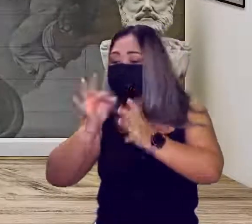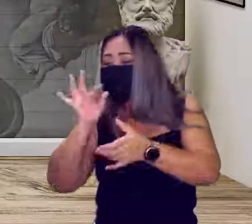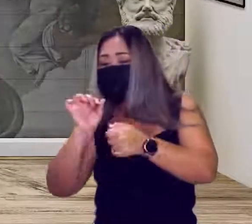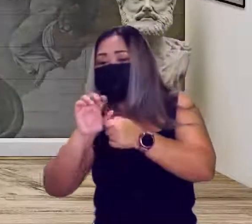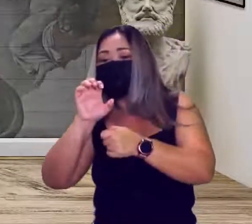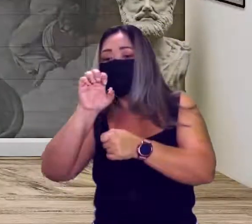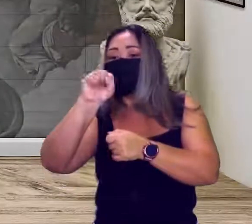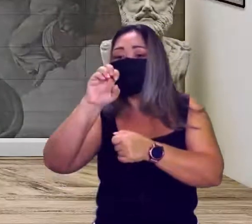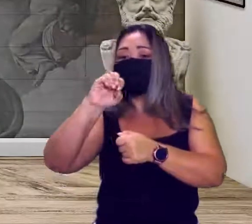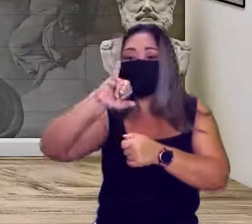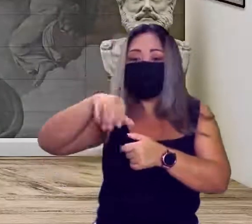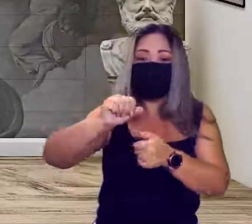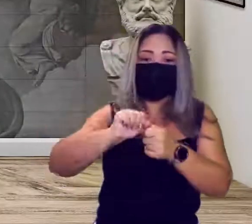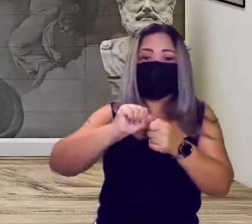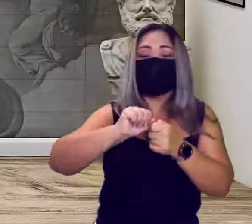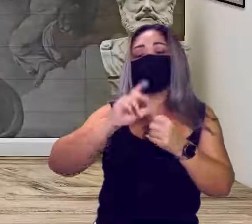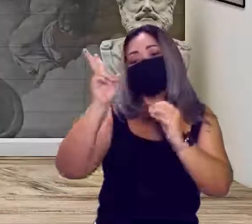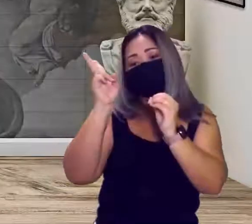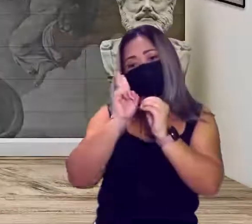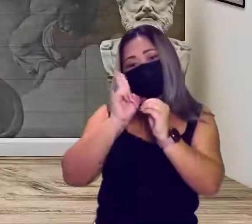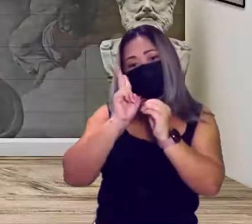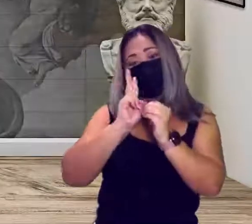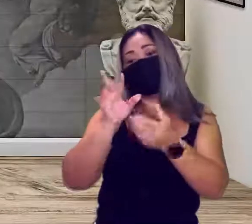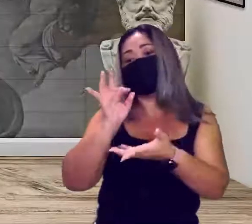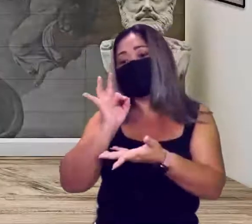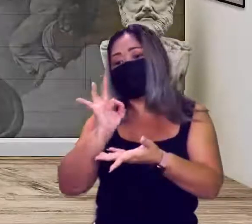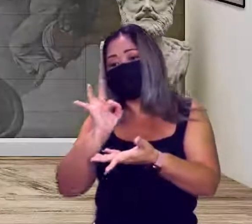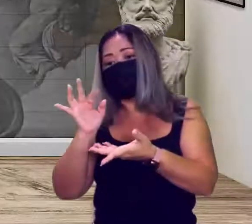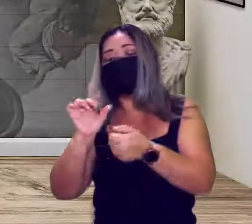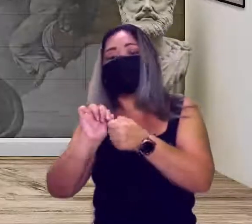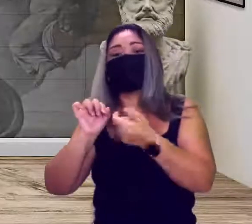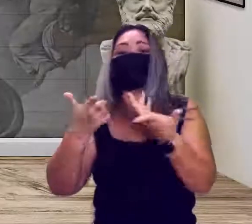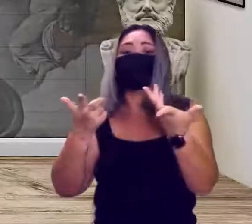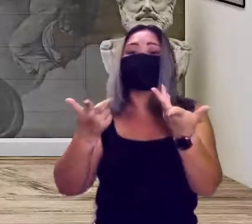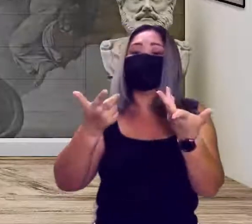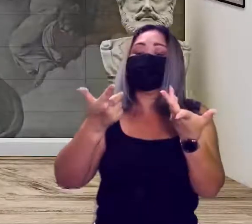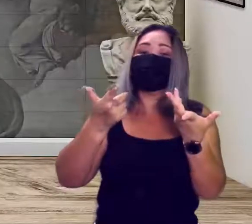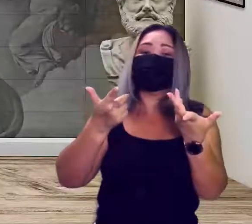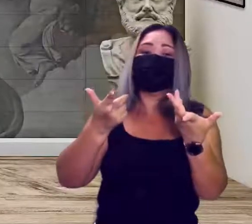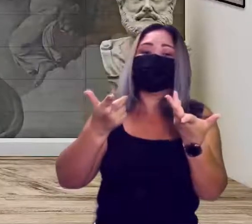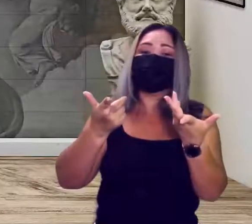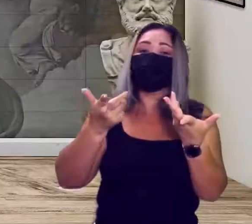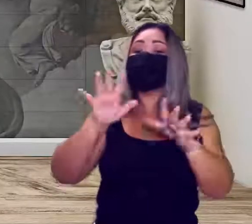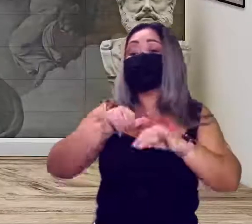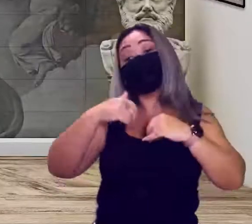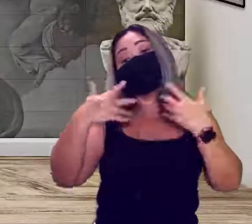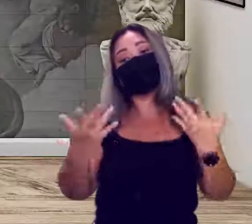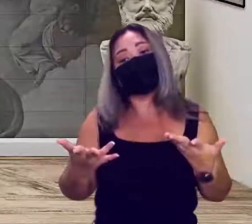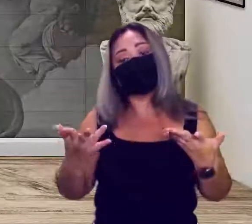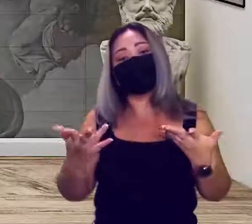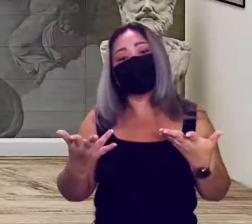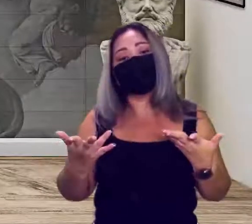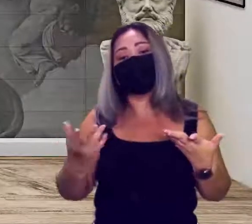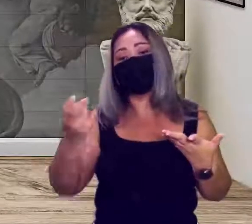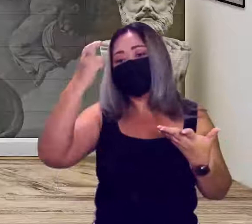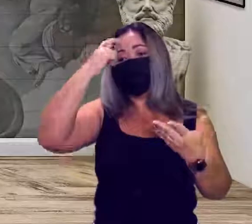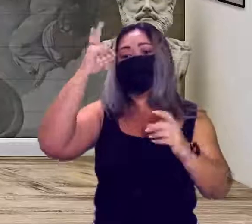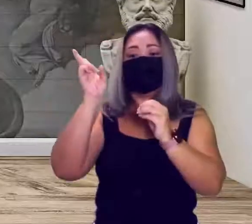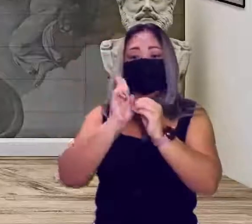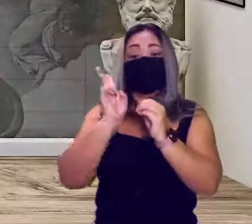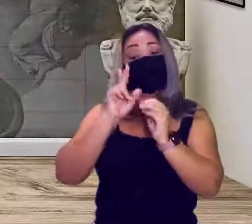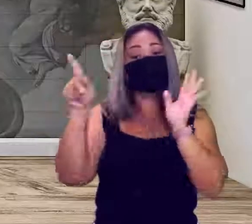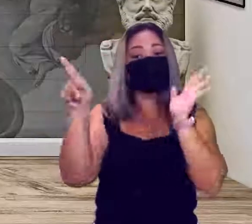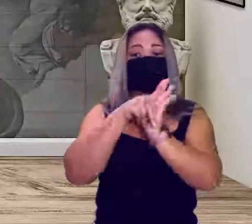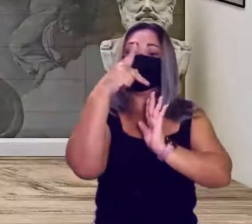né? Algumas tribos indígenas plantam o café robusto, não é verdade? Claro que as culturas indígenas têm